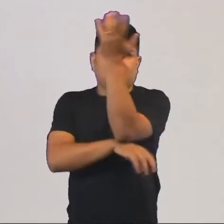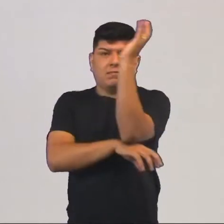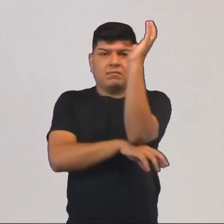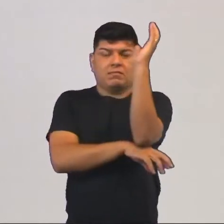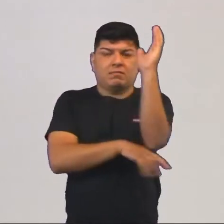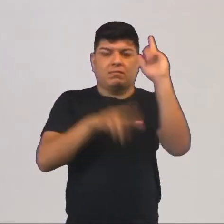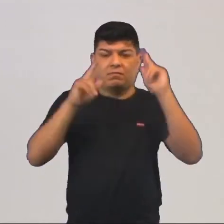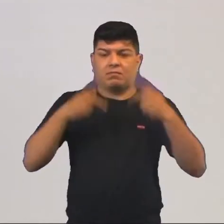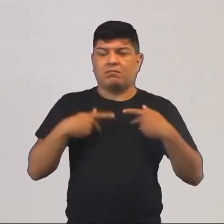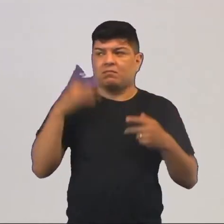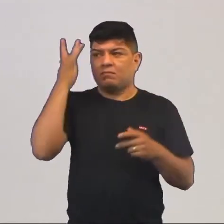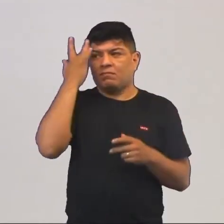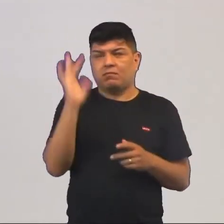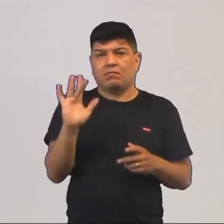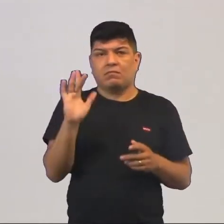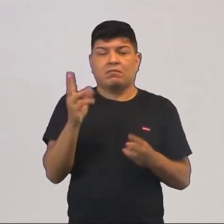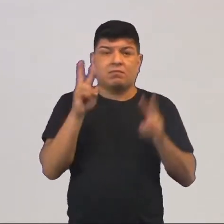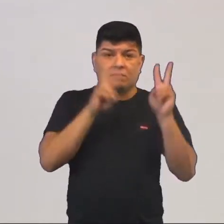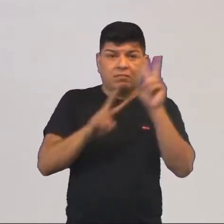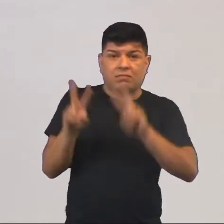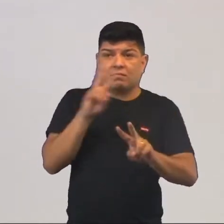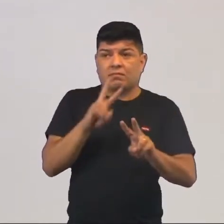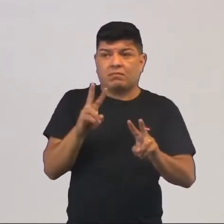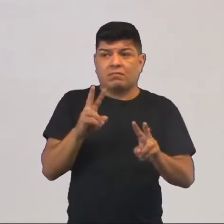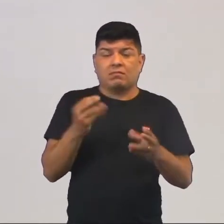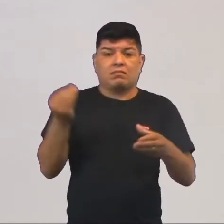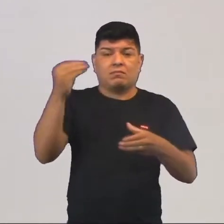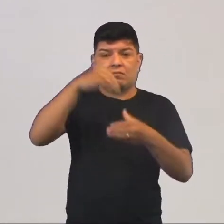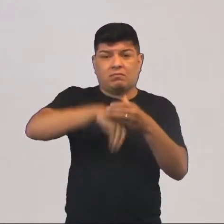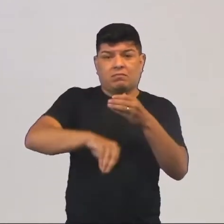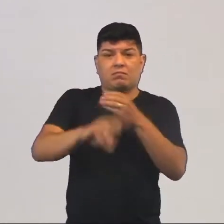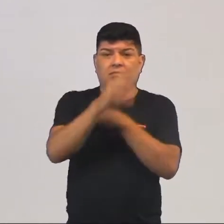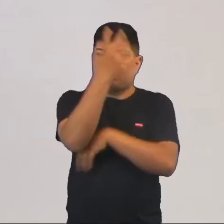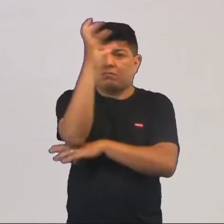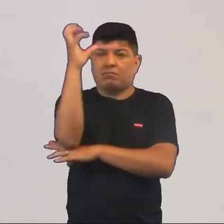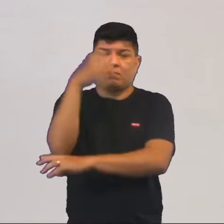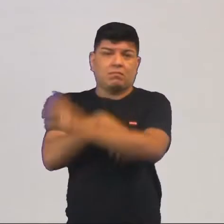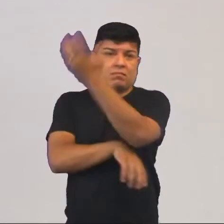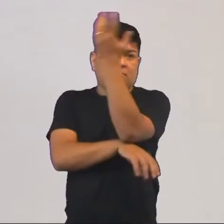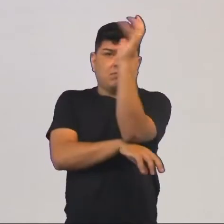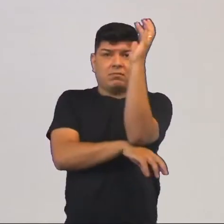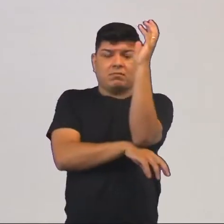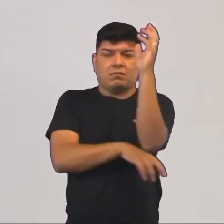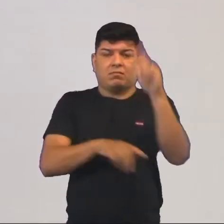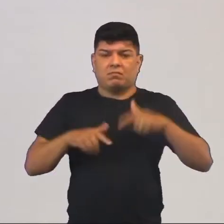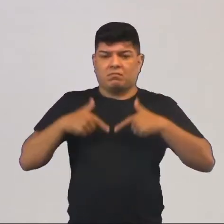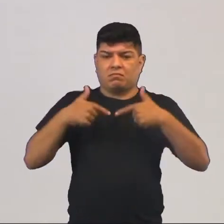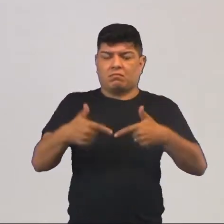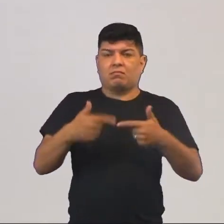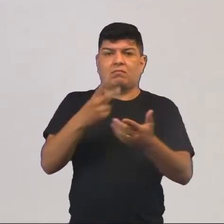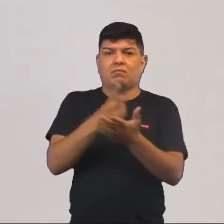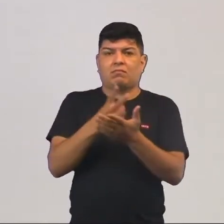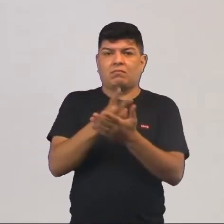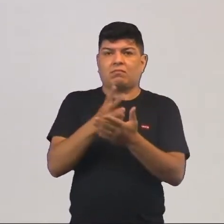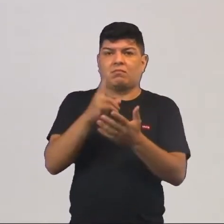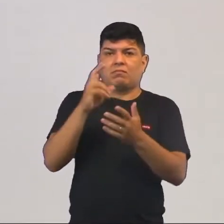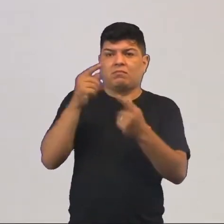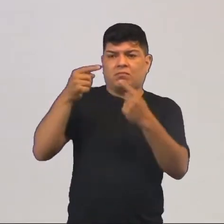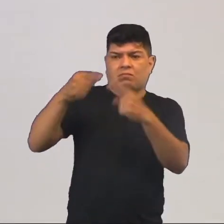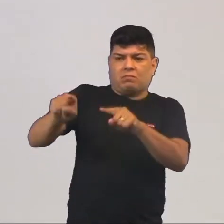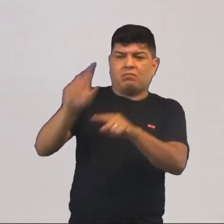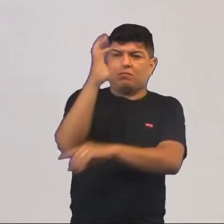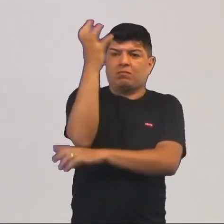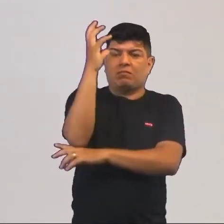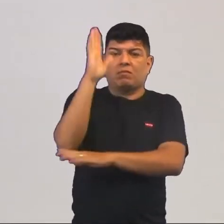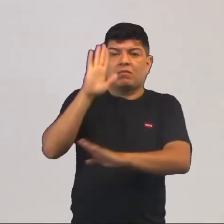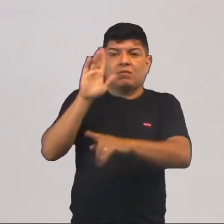não sabe se ver como integrante da natureza. O ser humano, ele luta contra o meio ambiente,